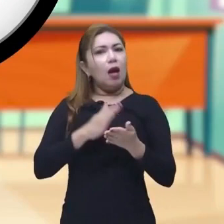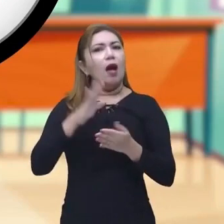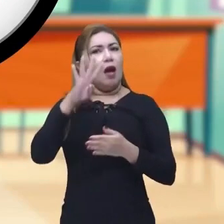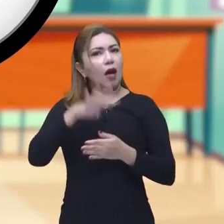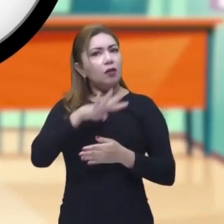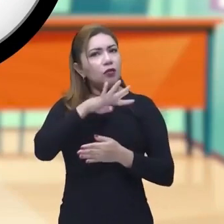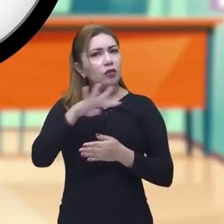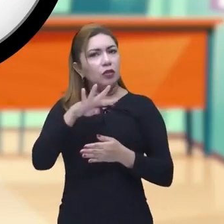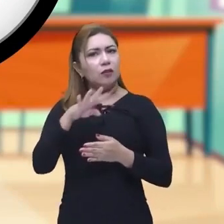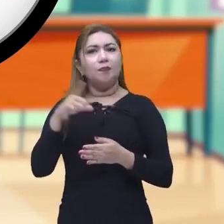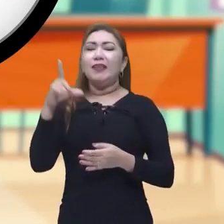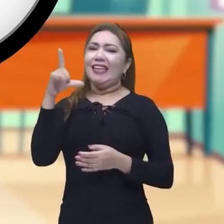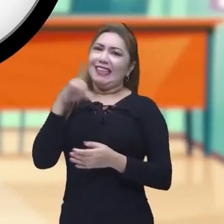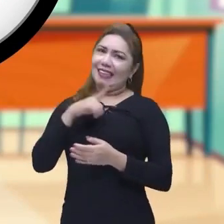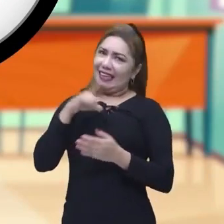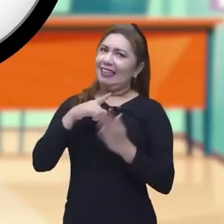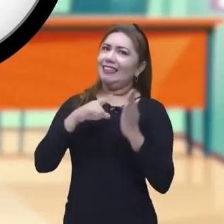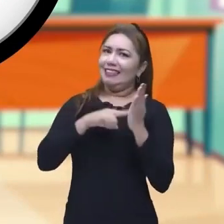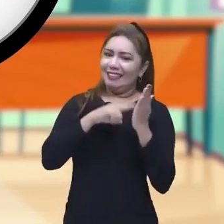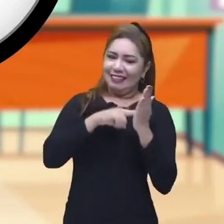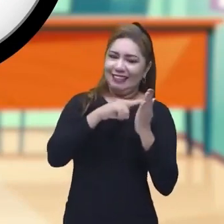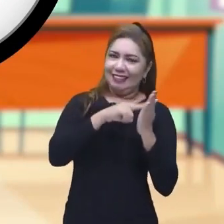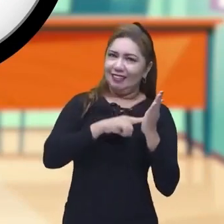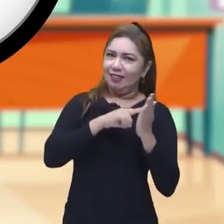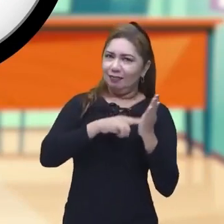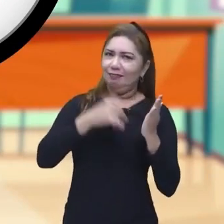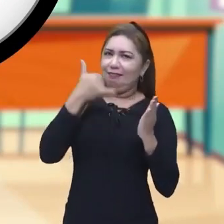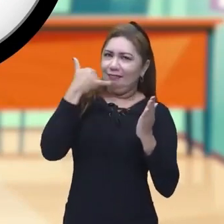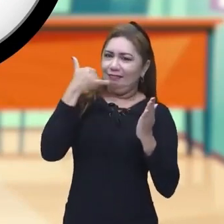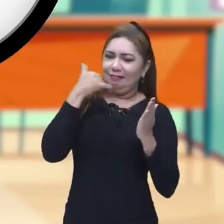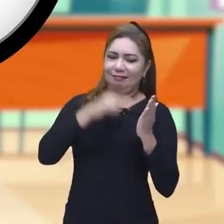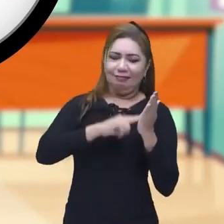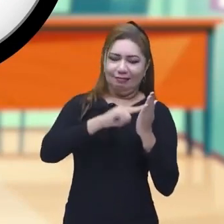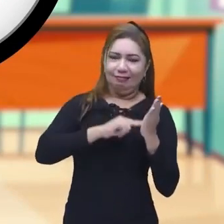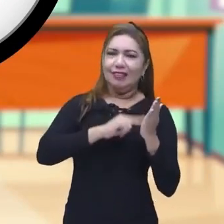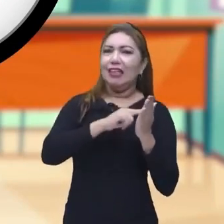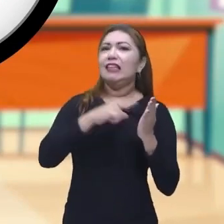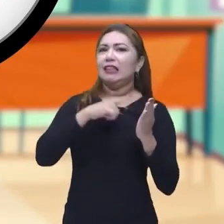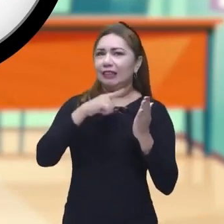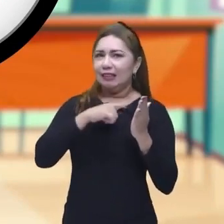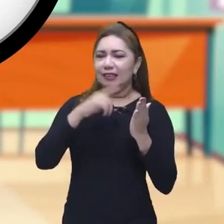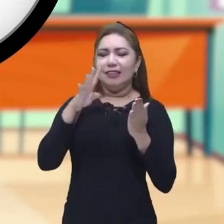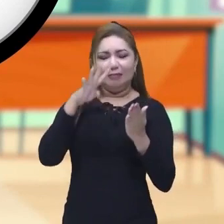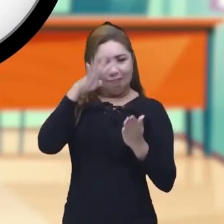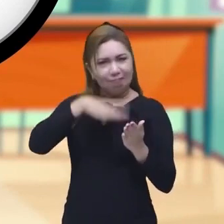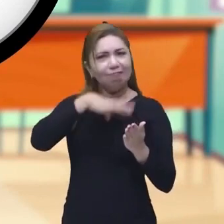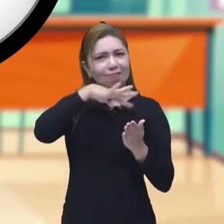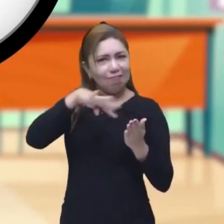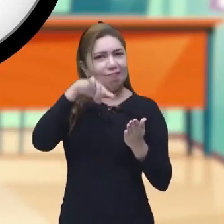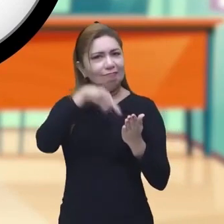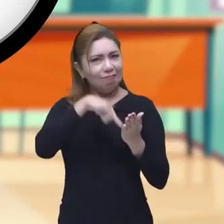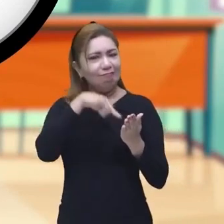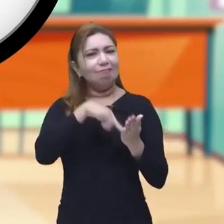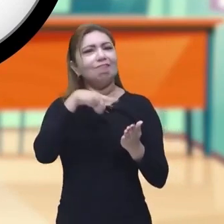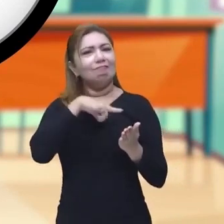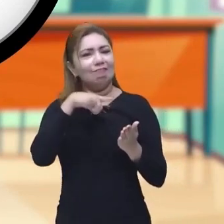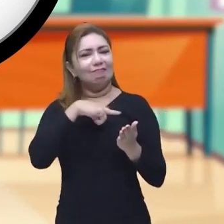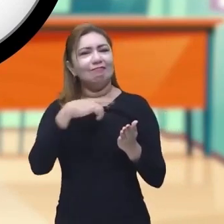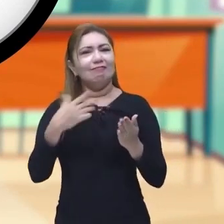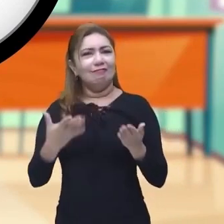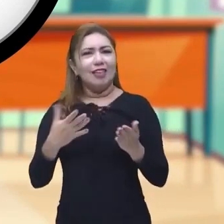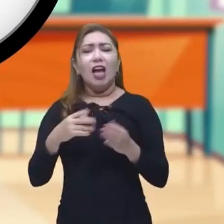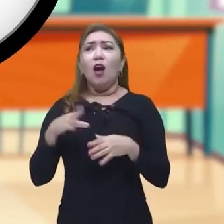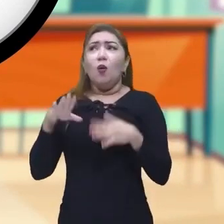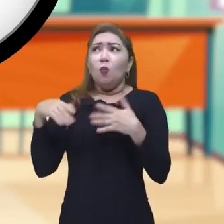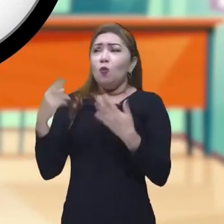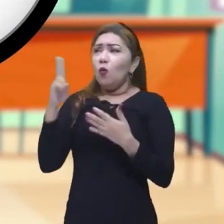dia também já vêm com agenda e agenda até com alarme. Os tablets, os notebooks, tá certo? Então todos eles vêm com agenda. E qual é que é a